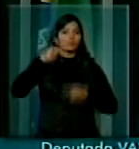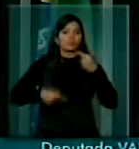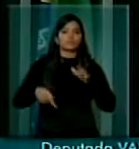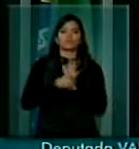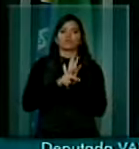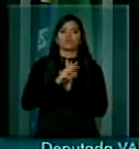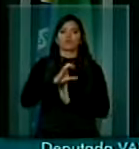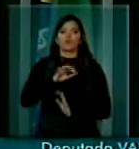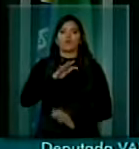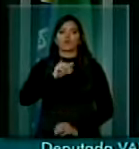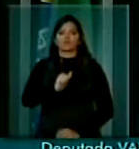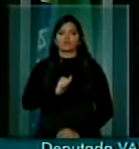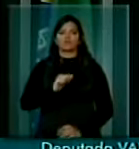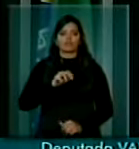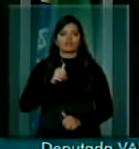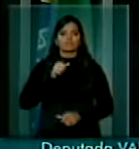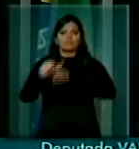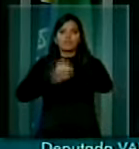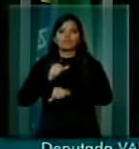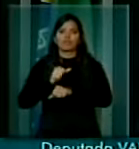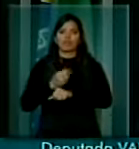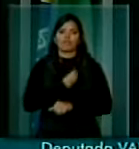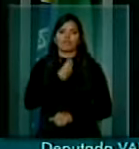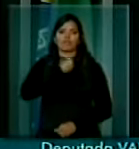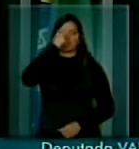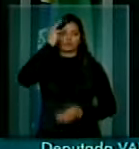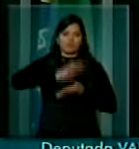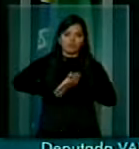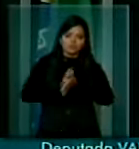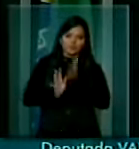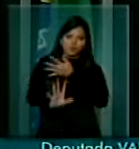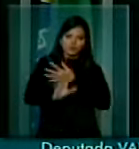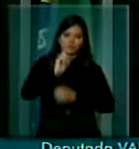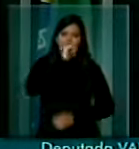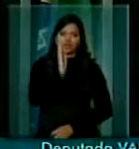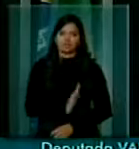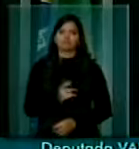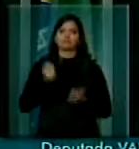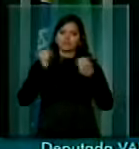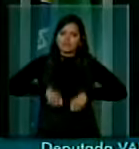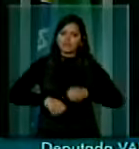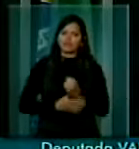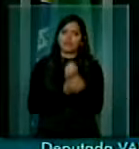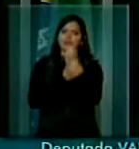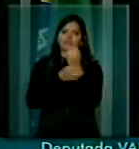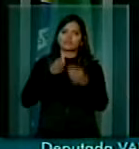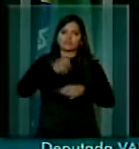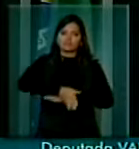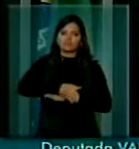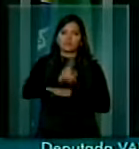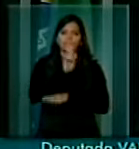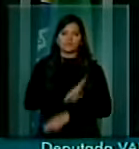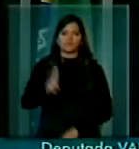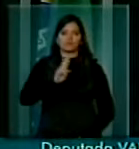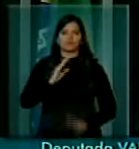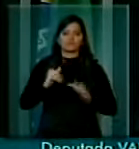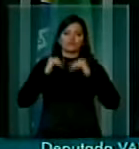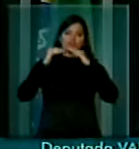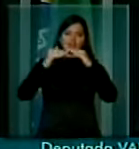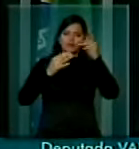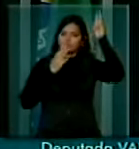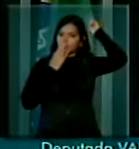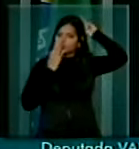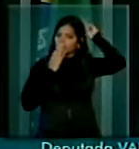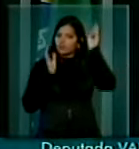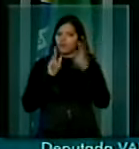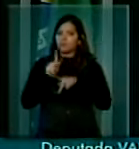país e garantir um ingresso na universidade, no ensino superior, para índios